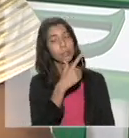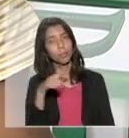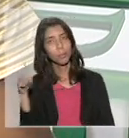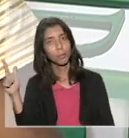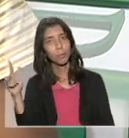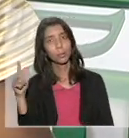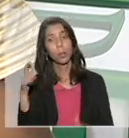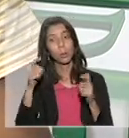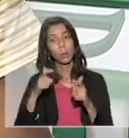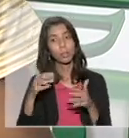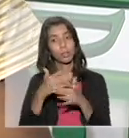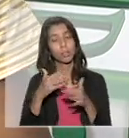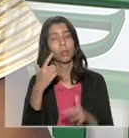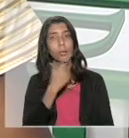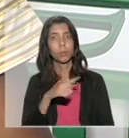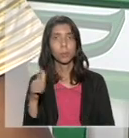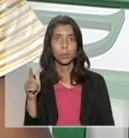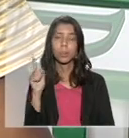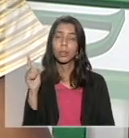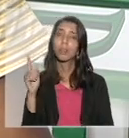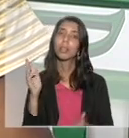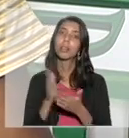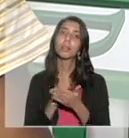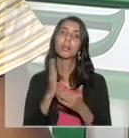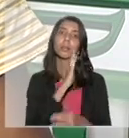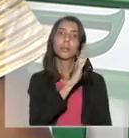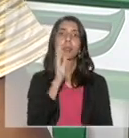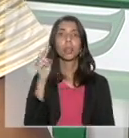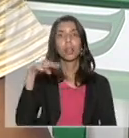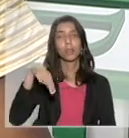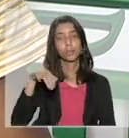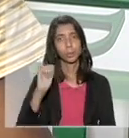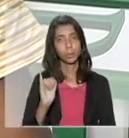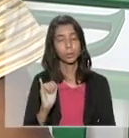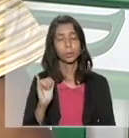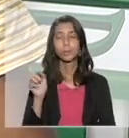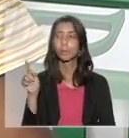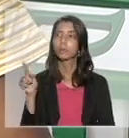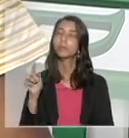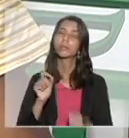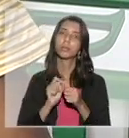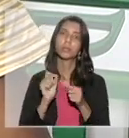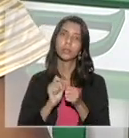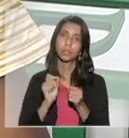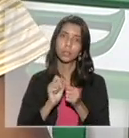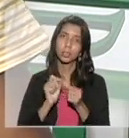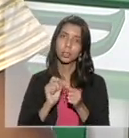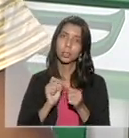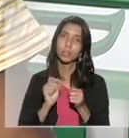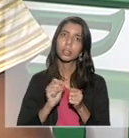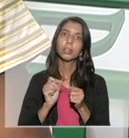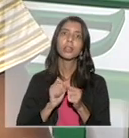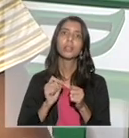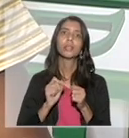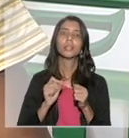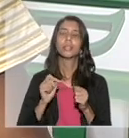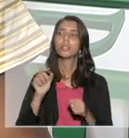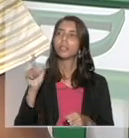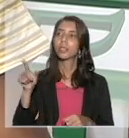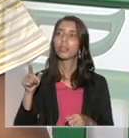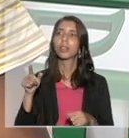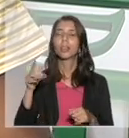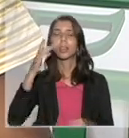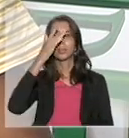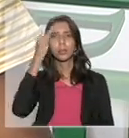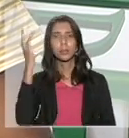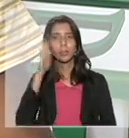biblioteca, em outra cidade, lá na Biblioteca Mágica, em Nova Iguaçu. Eles fizeram um acampamento